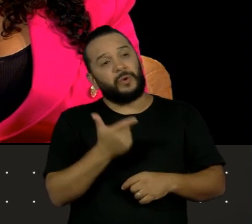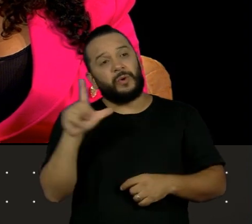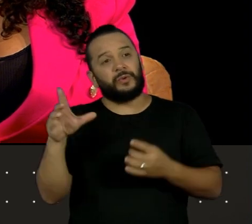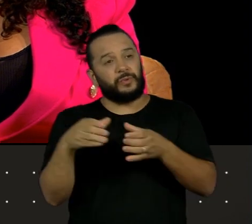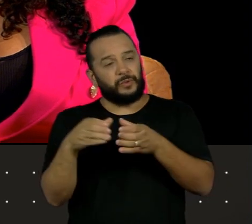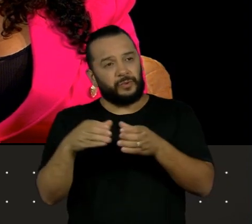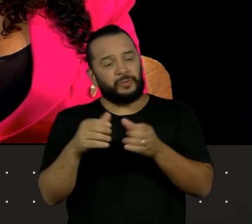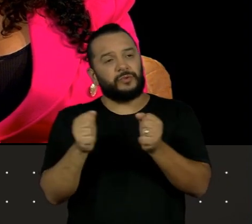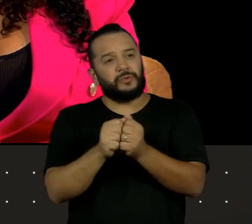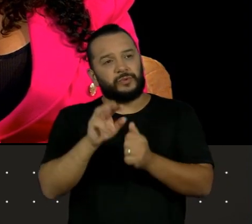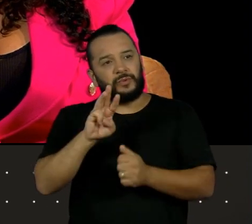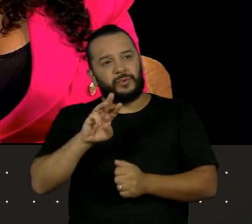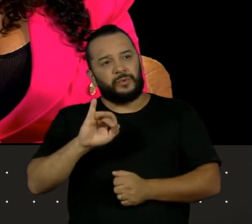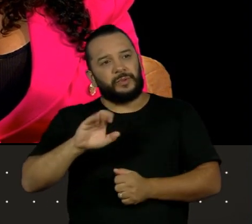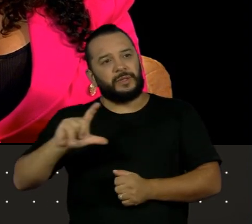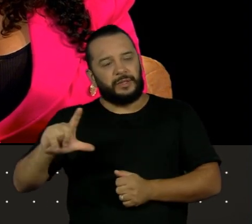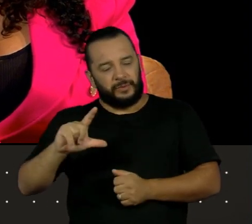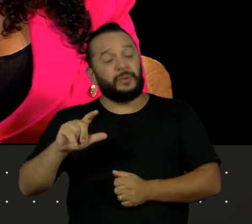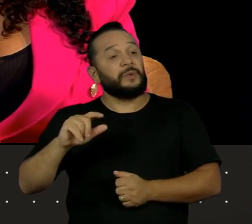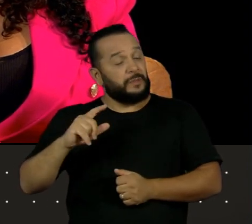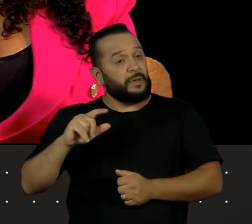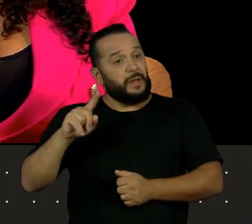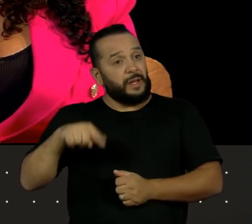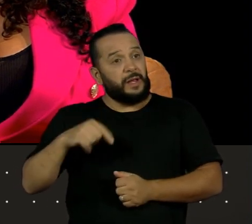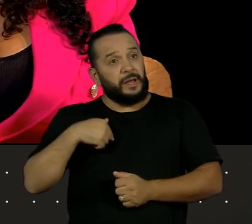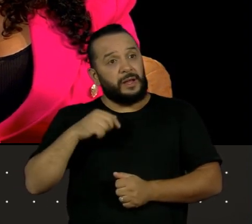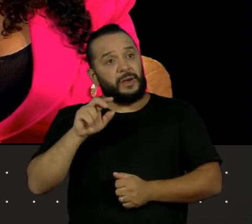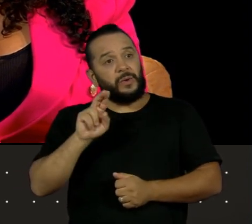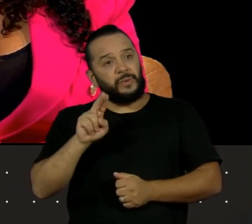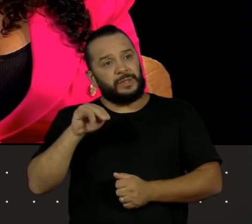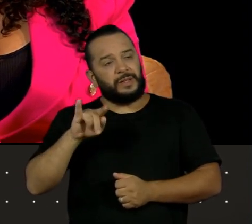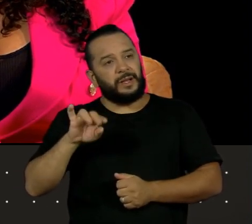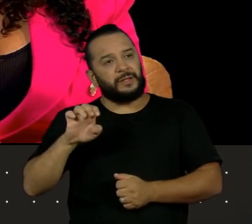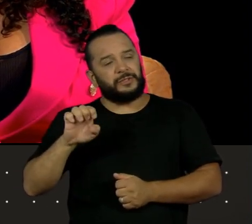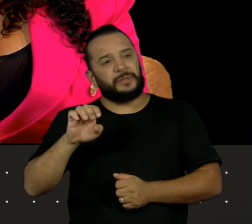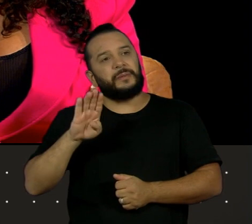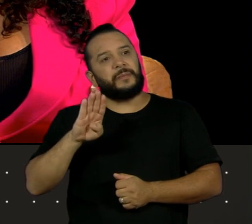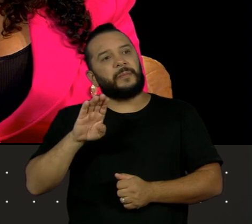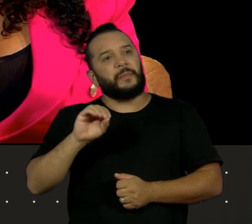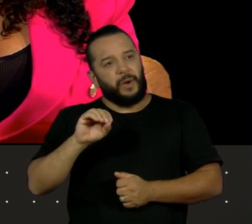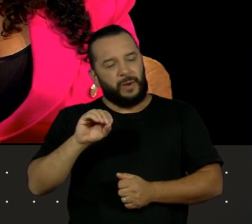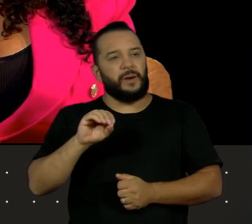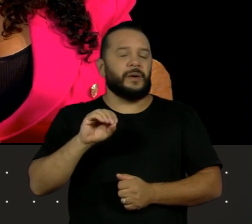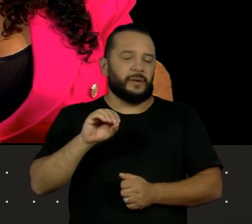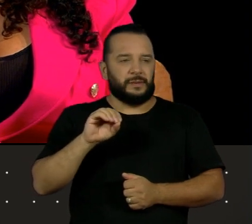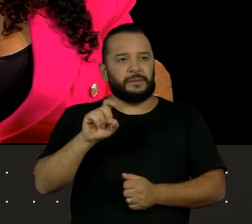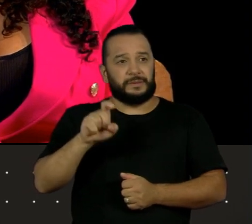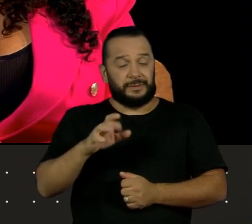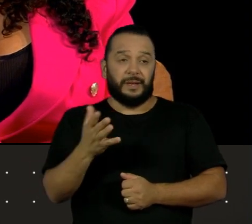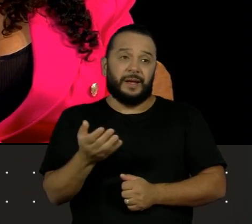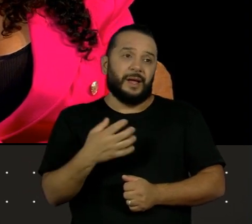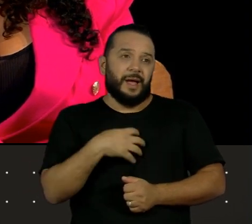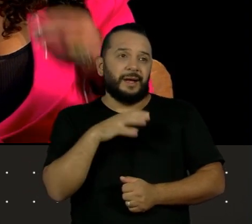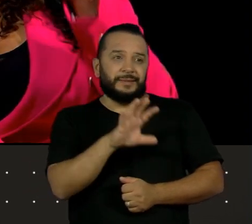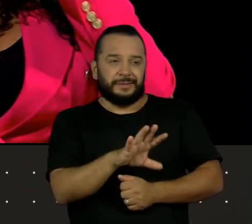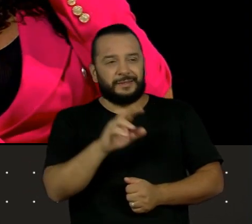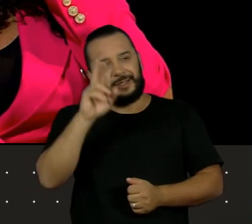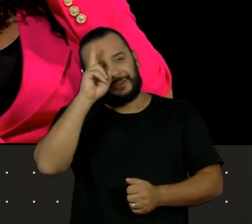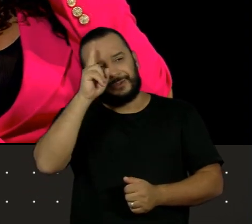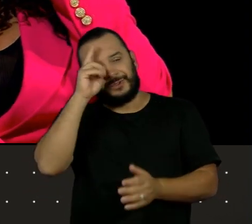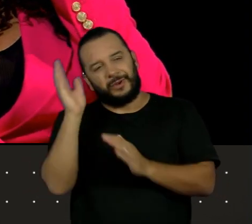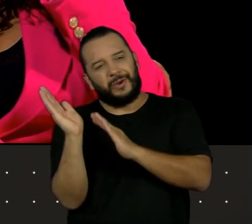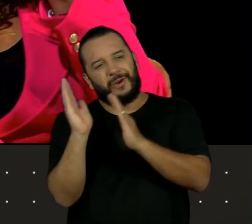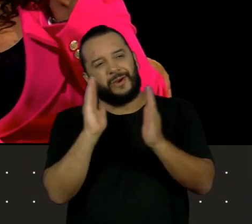junto com o Will e o Paulo Ceccoli, chamado Unidade Bop, que era uma banda de jazz rap. E é isso, a história é muito